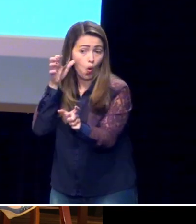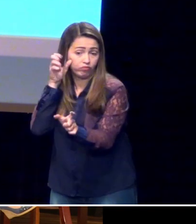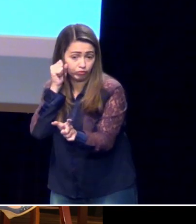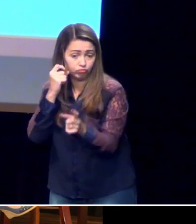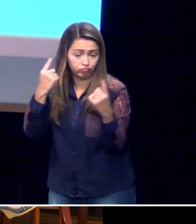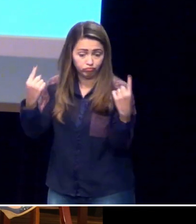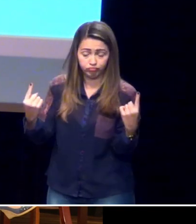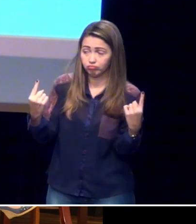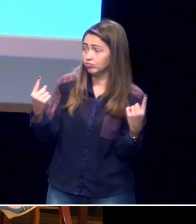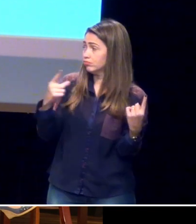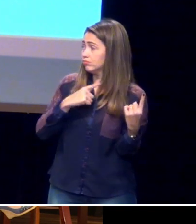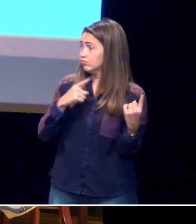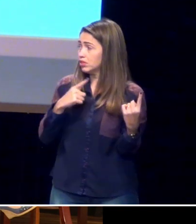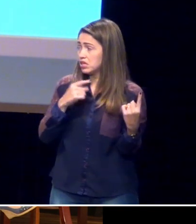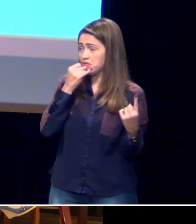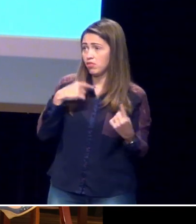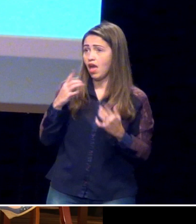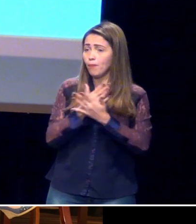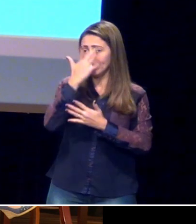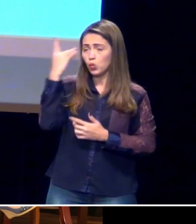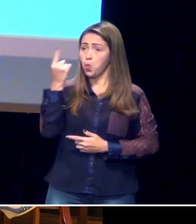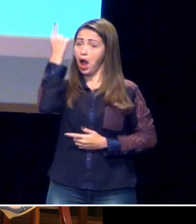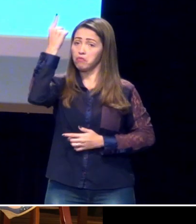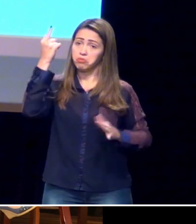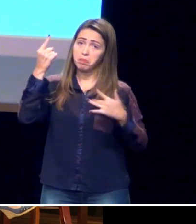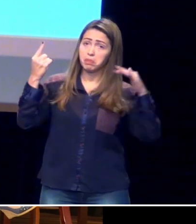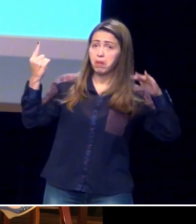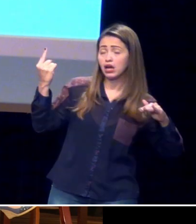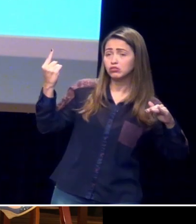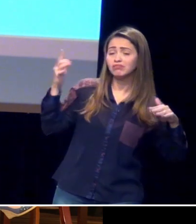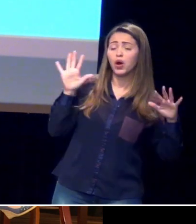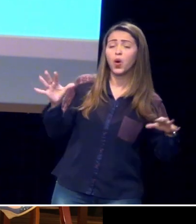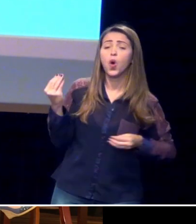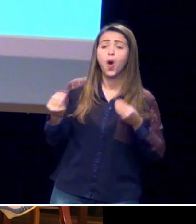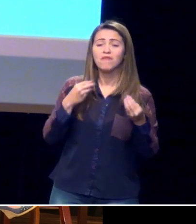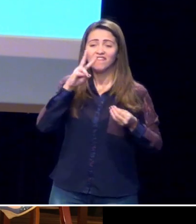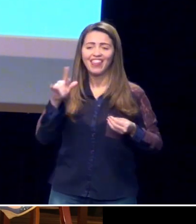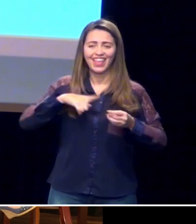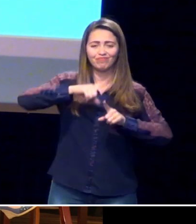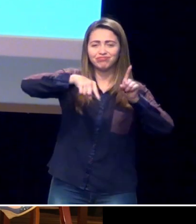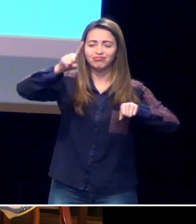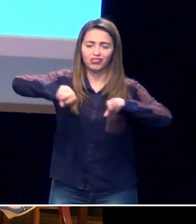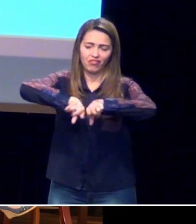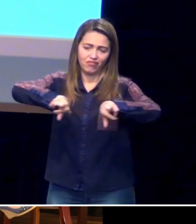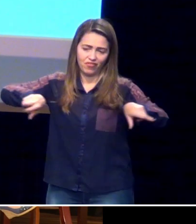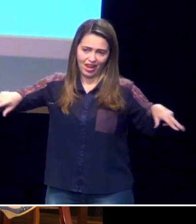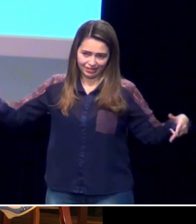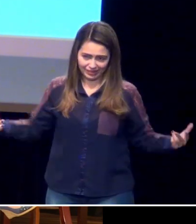Tem gente aqui de 1,90 m, eu tenho 1,5 m. Então, como é que a gente vai lidando com essa diferença?